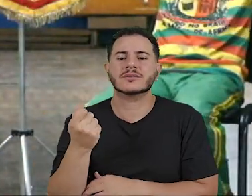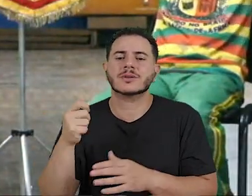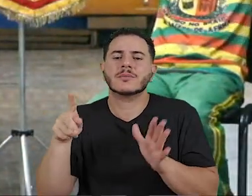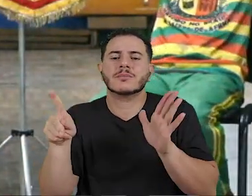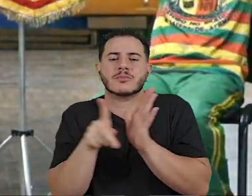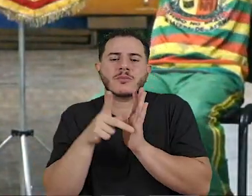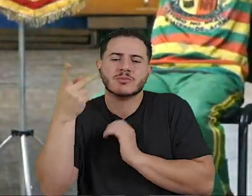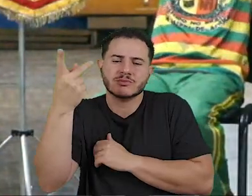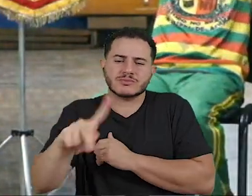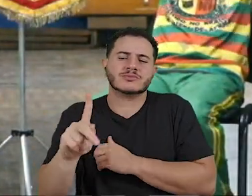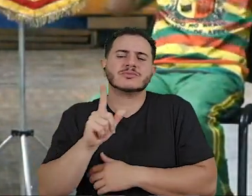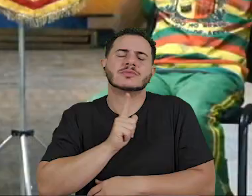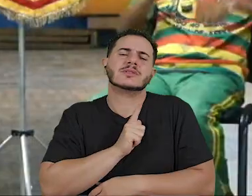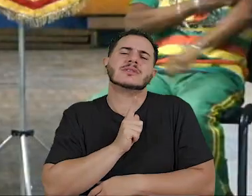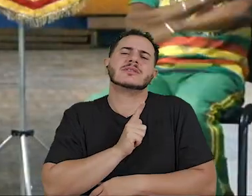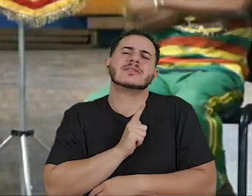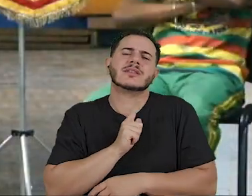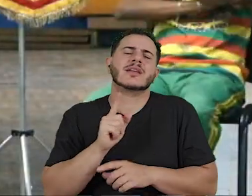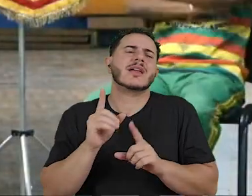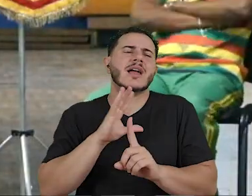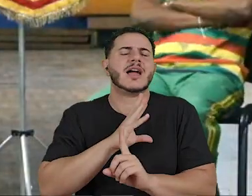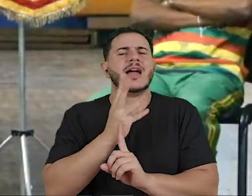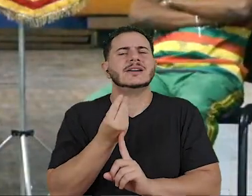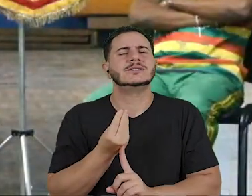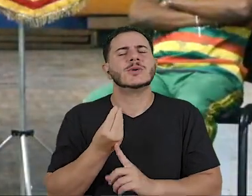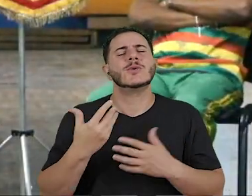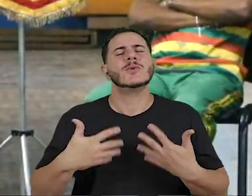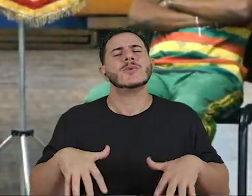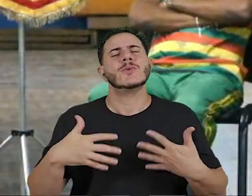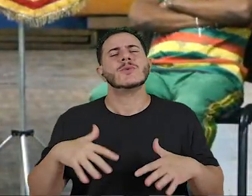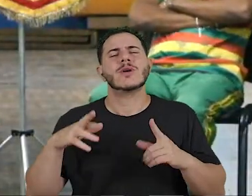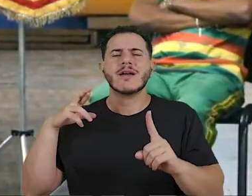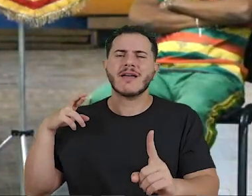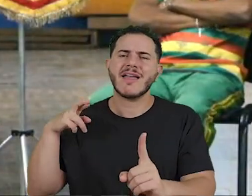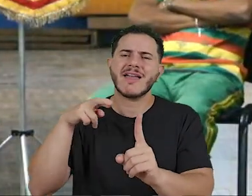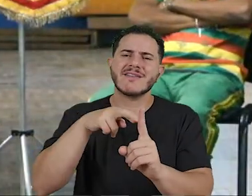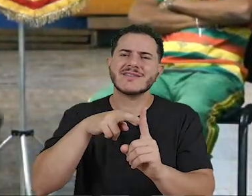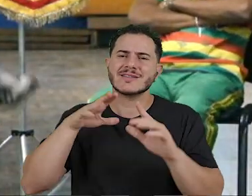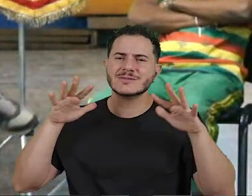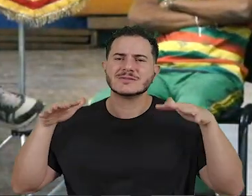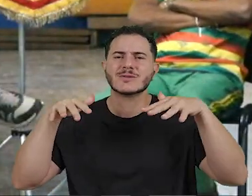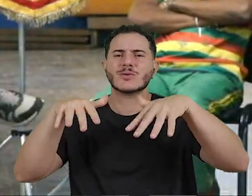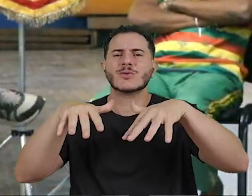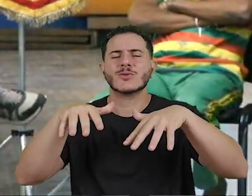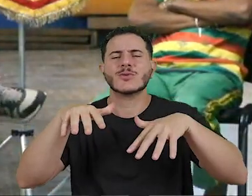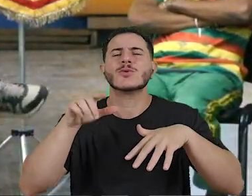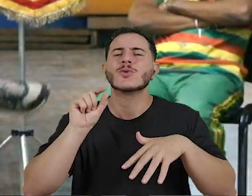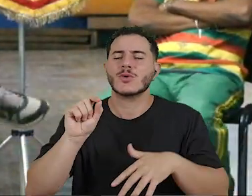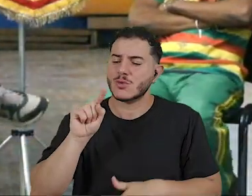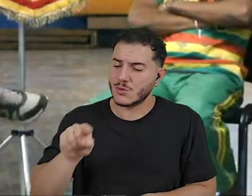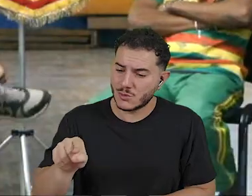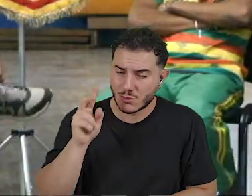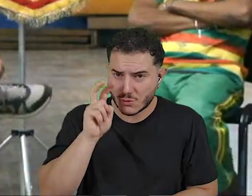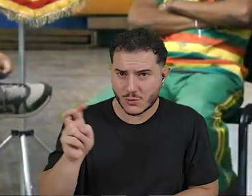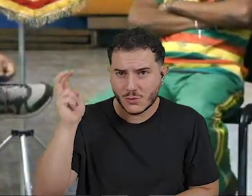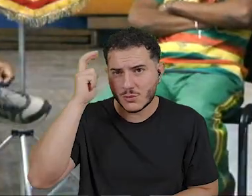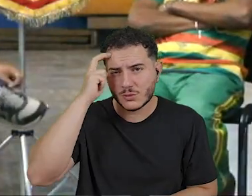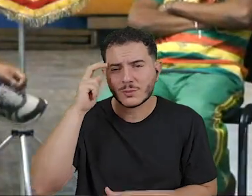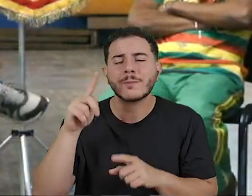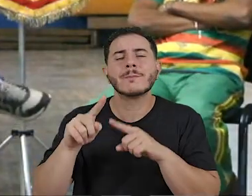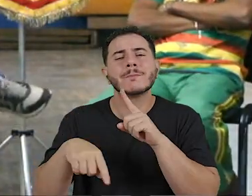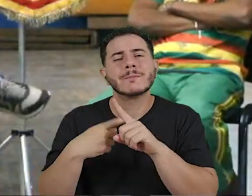própria. E é um artista de grande referência e conhecimento não só dessa cultura de